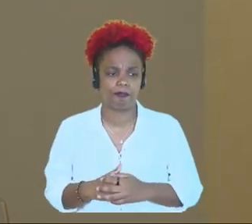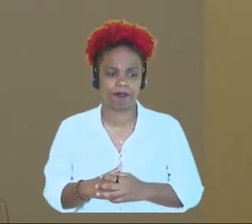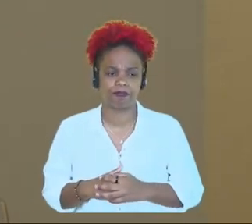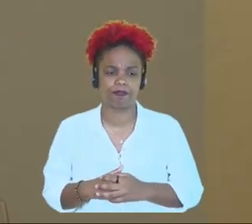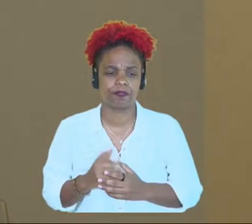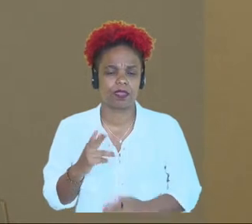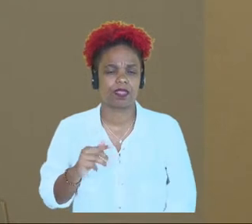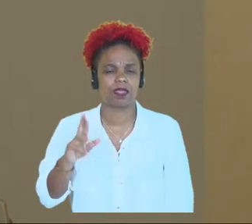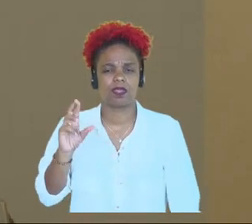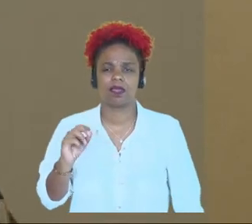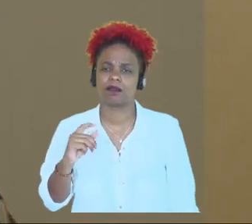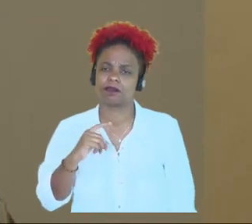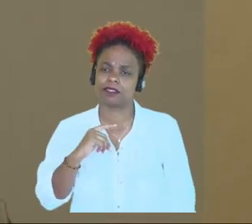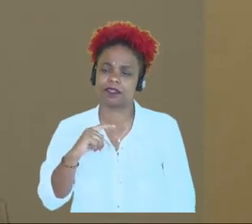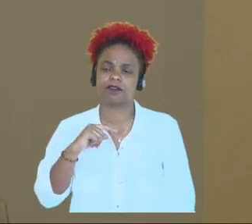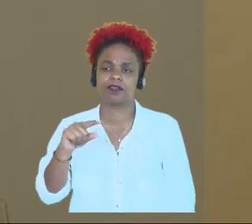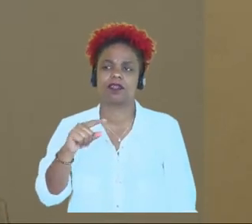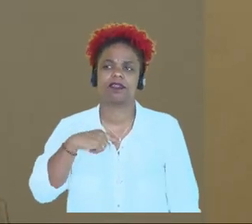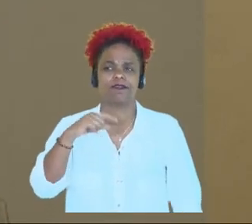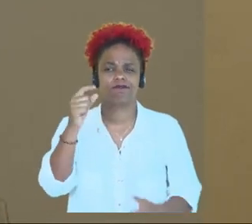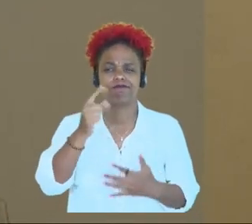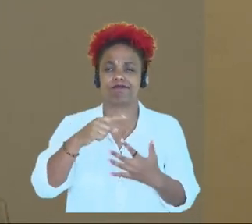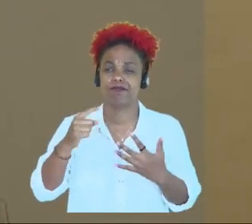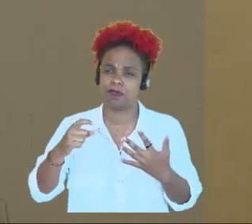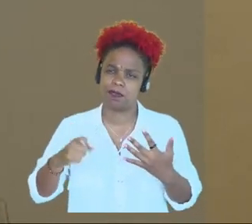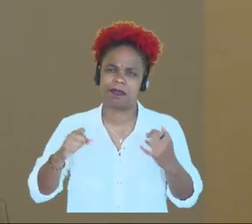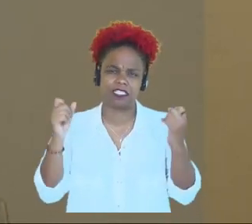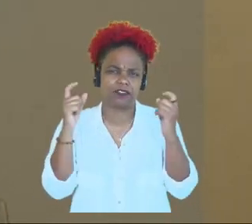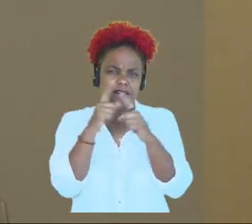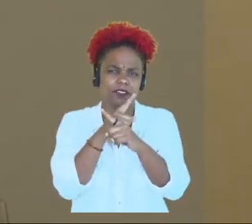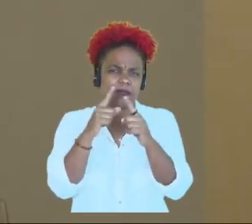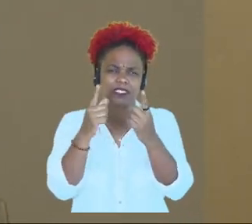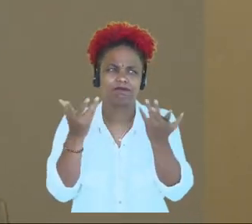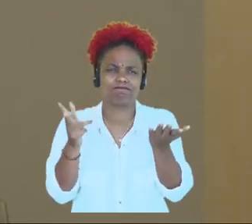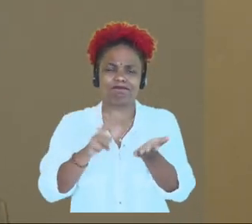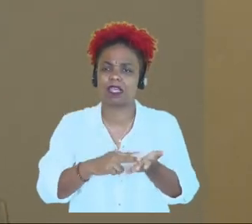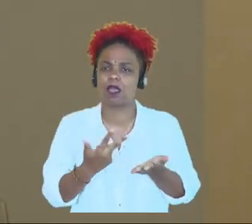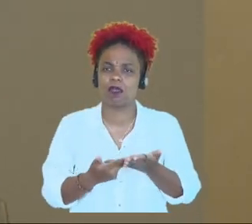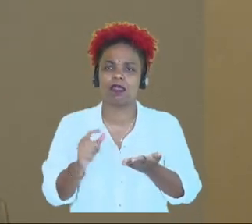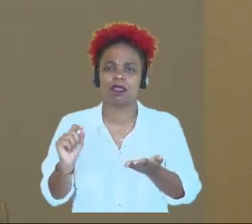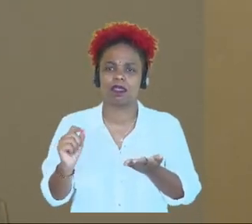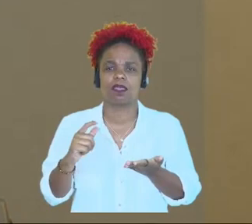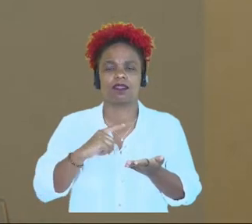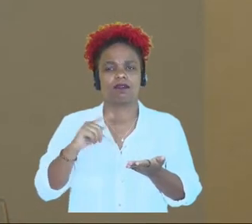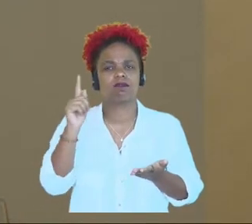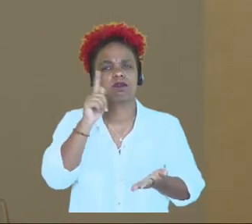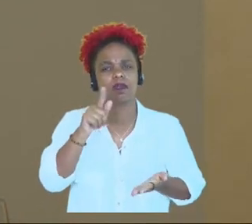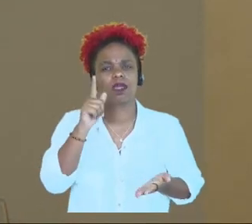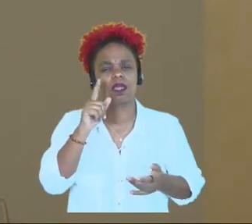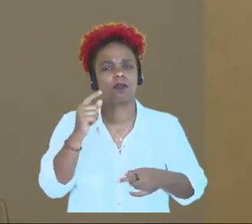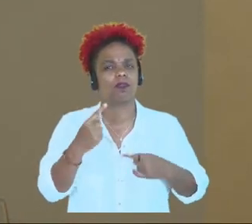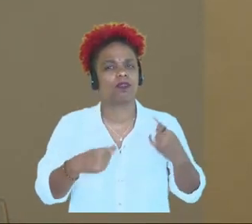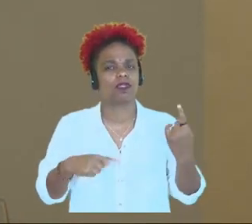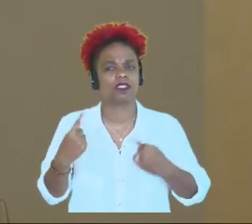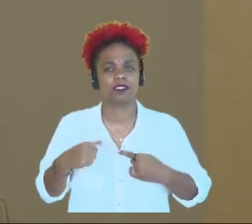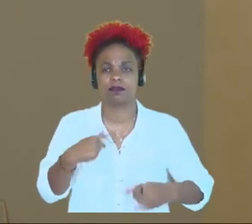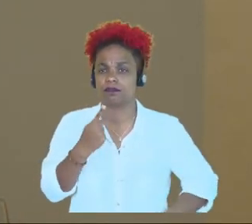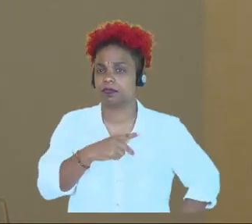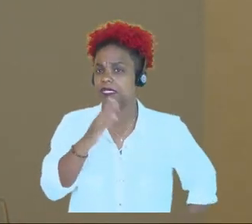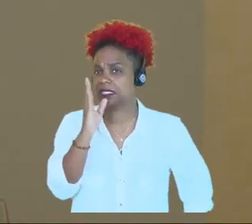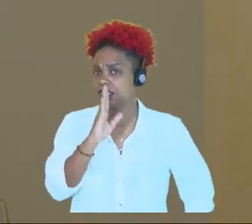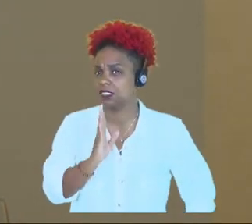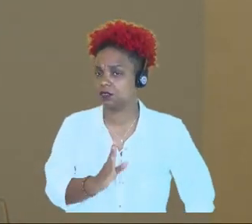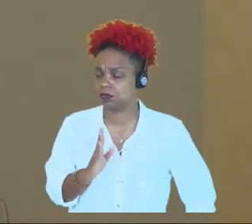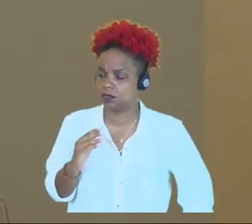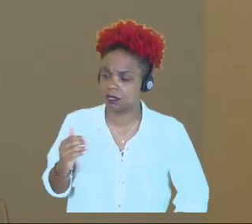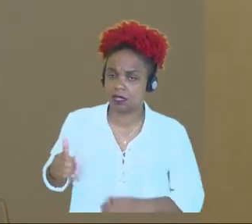É claro que a equação é muito mais complexa, mas o que eu quero dizer é que nesse processo de americanização da política nacional,